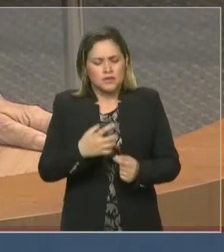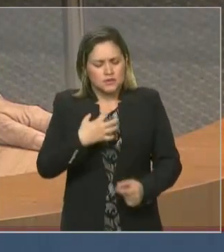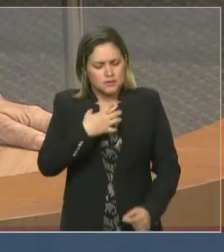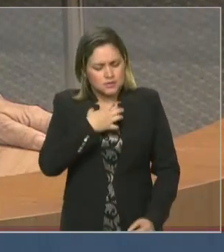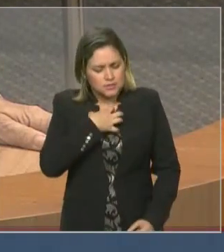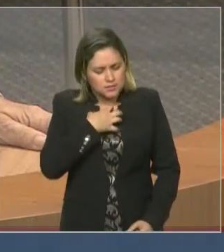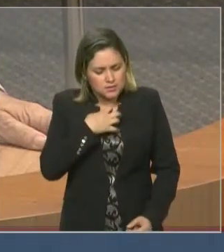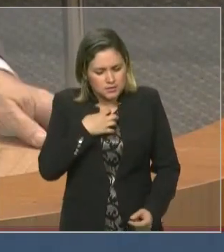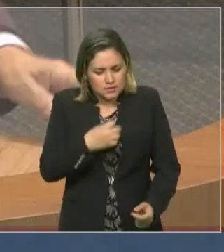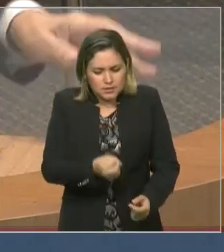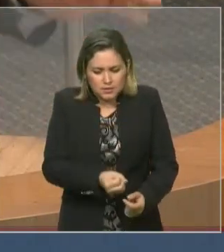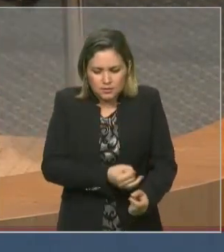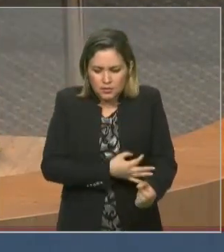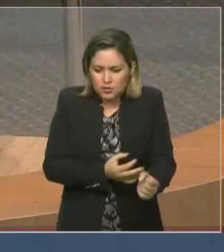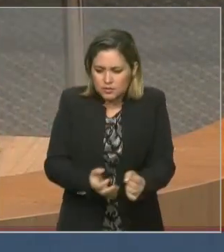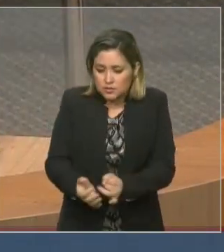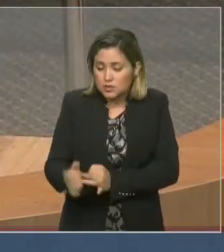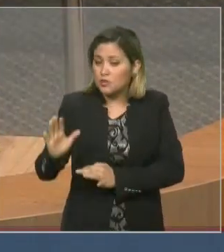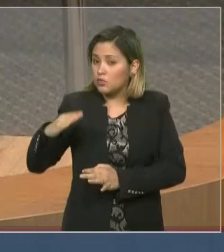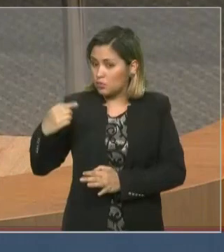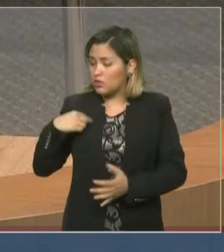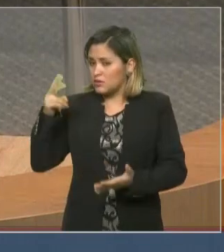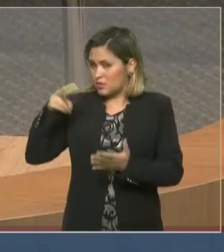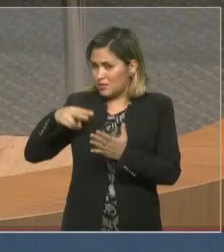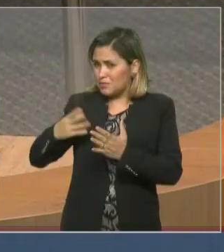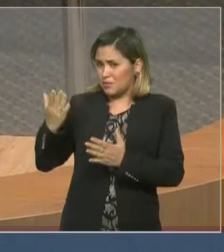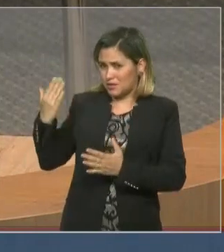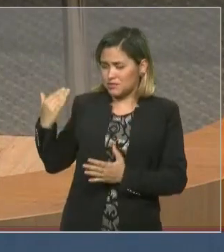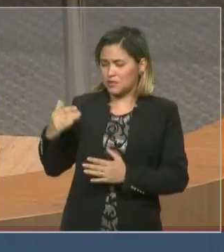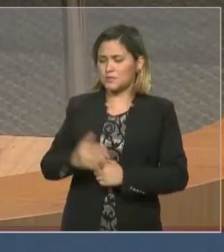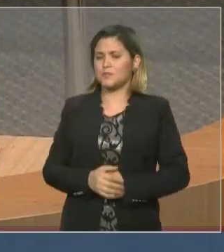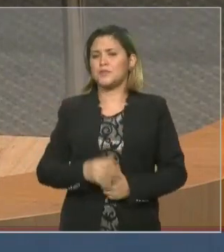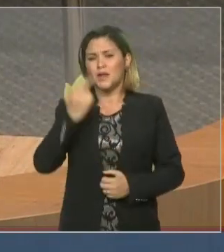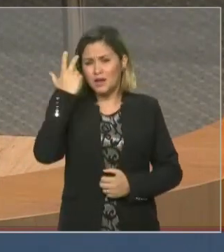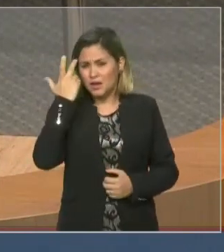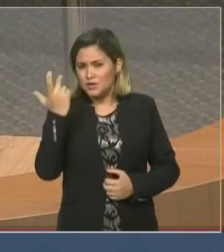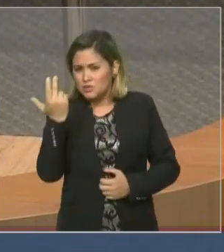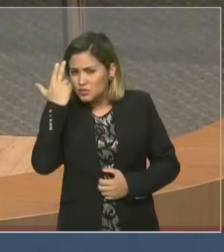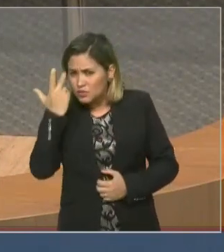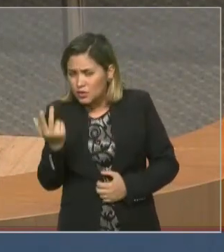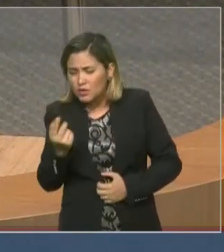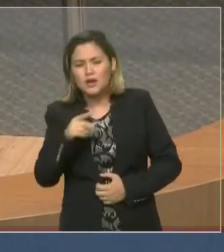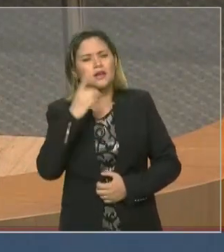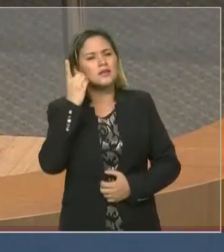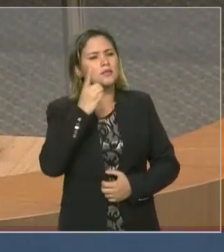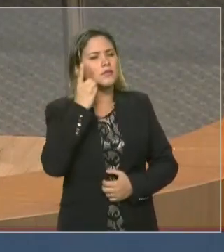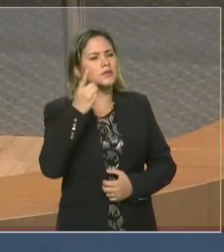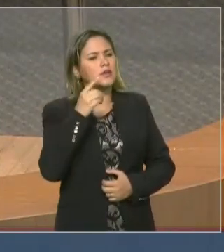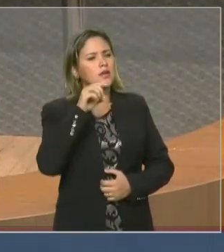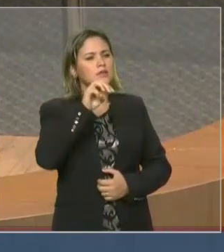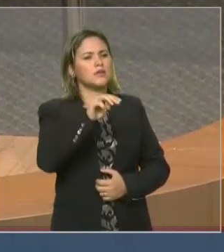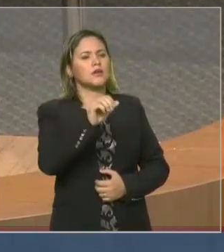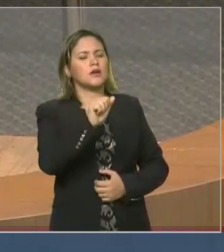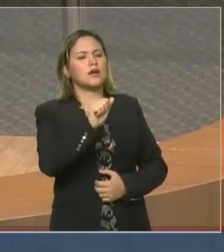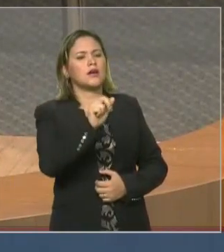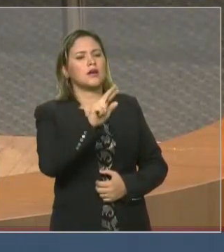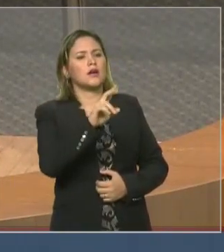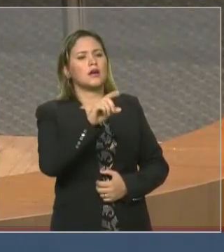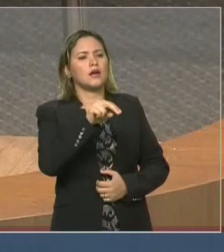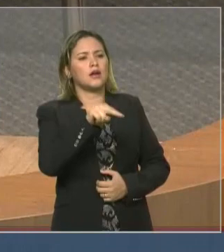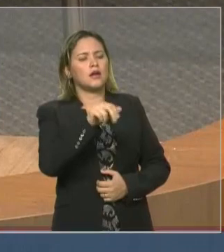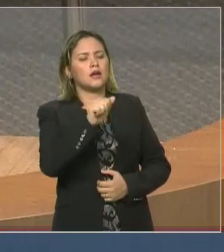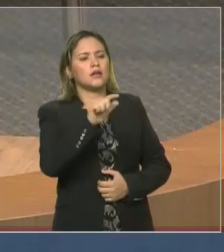leitura. É a história, deputado Arnaldo Melo, você que é homem do sertão de dentro como eu.